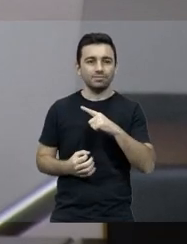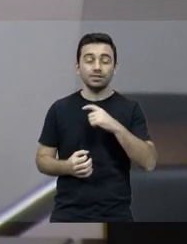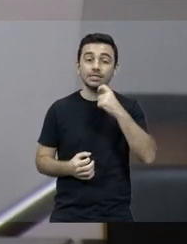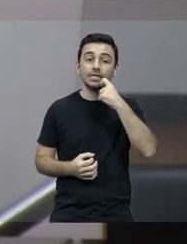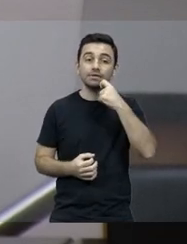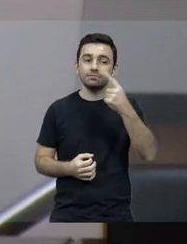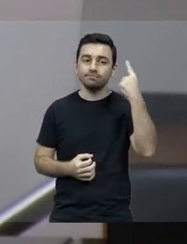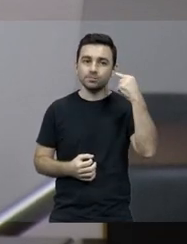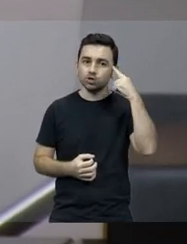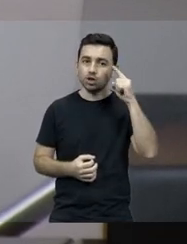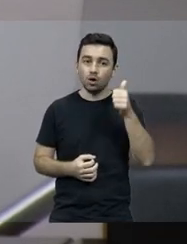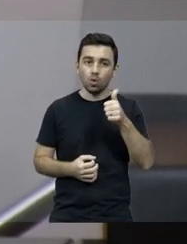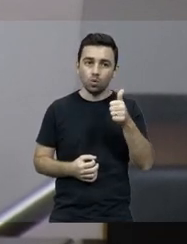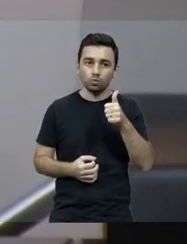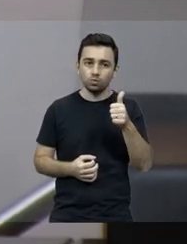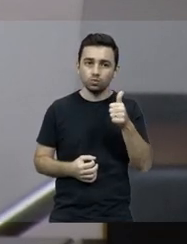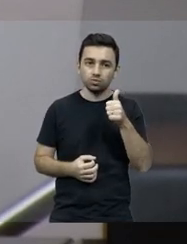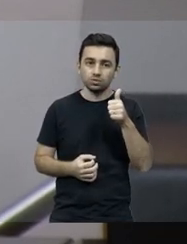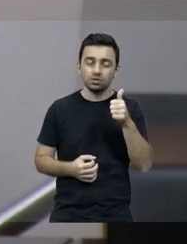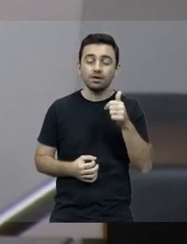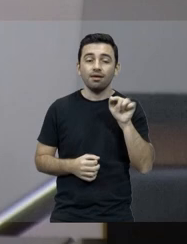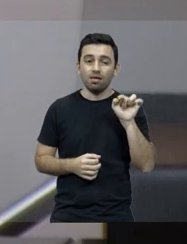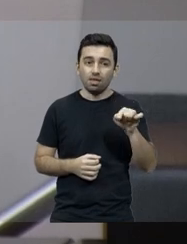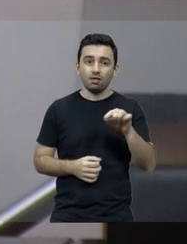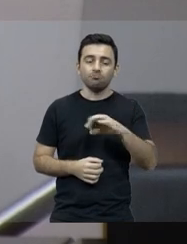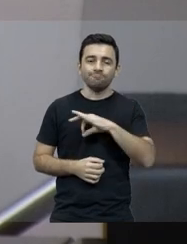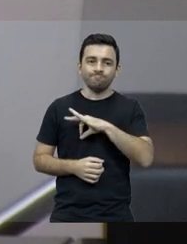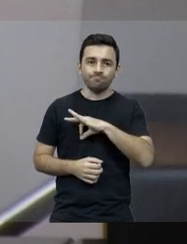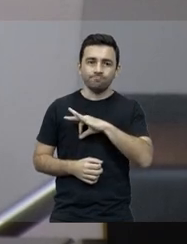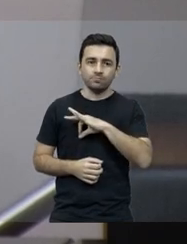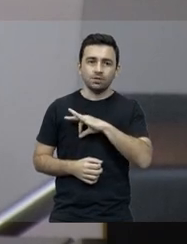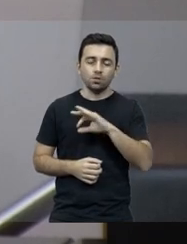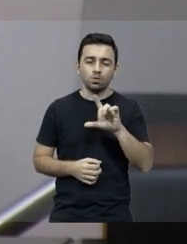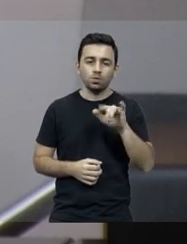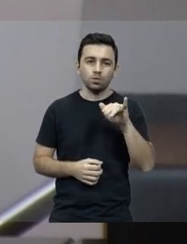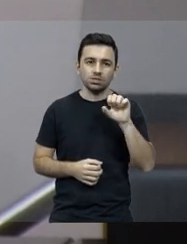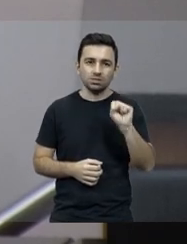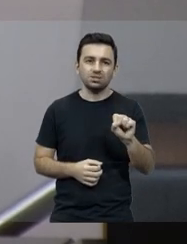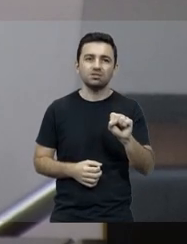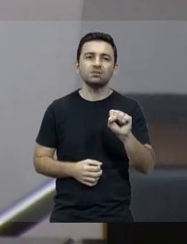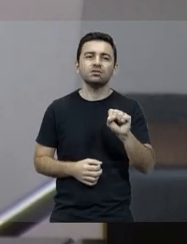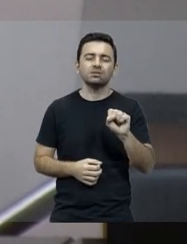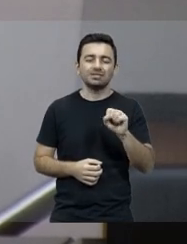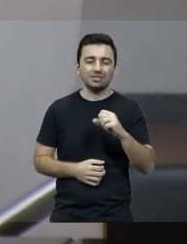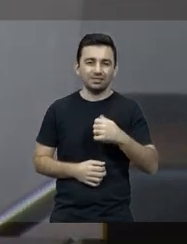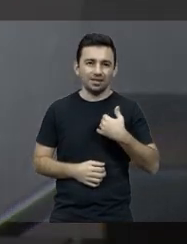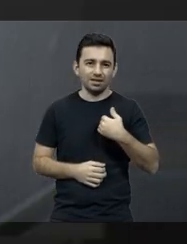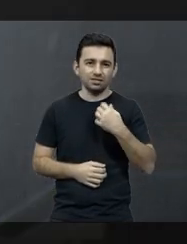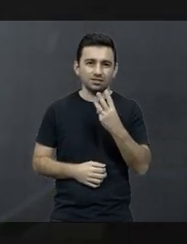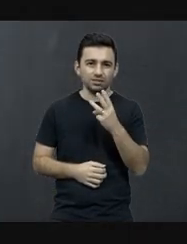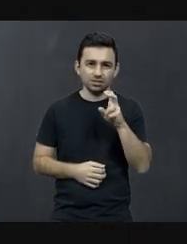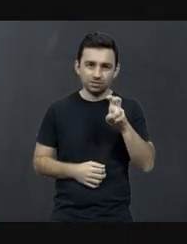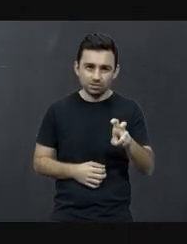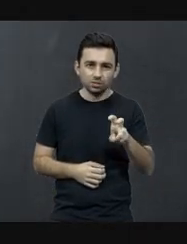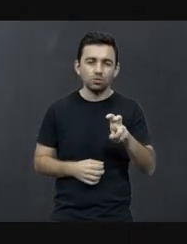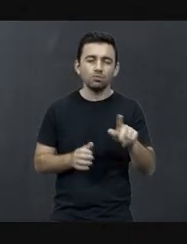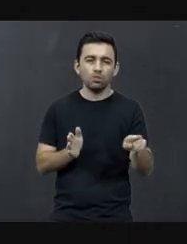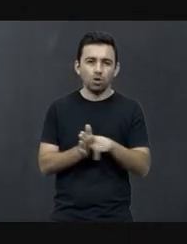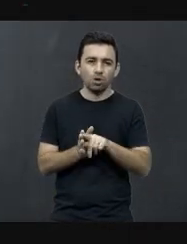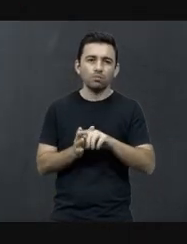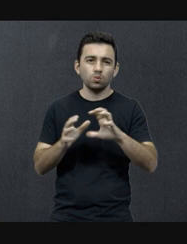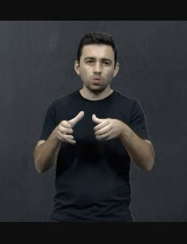esse herói anônimo, o soldado Luiz Fernando de Oliveira, 35 anos, do 21º Batalhão de Polícia